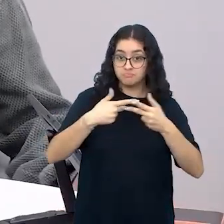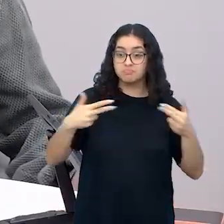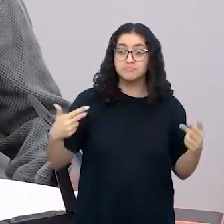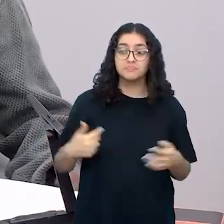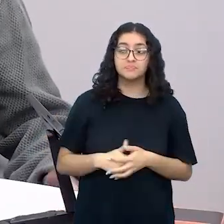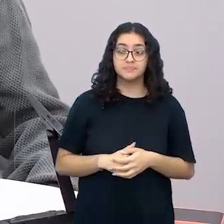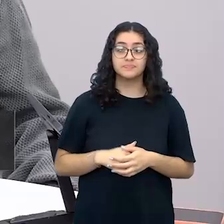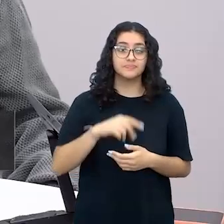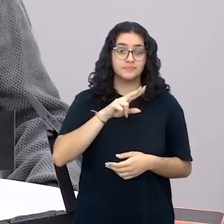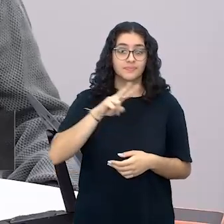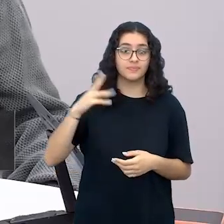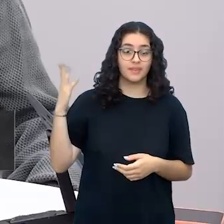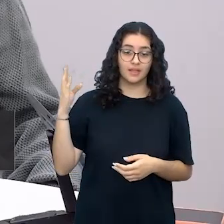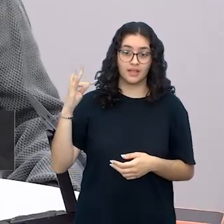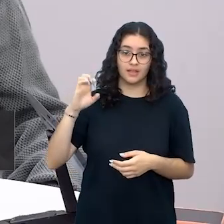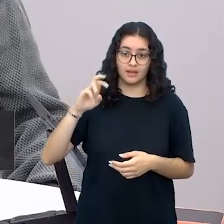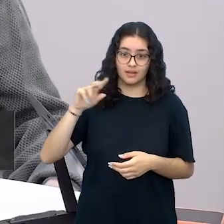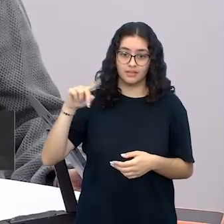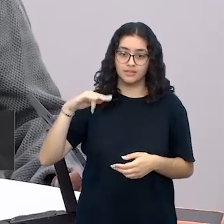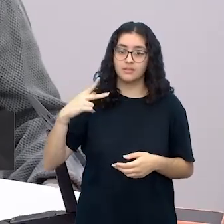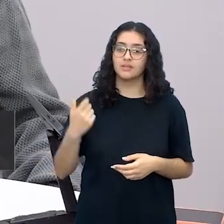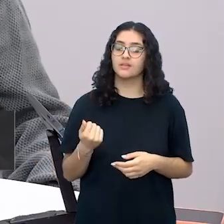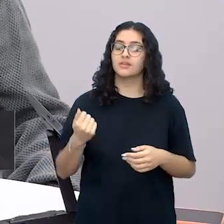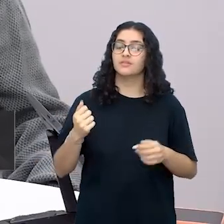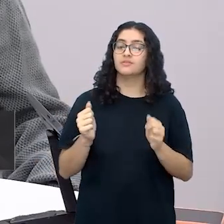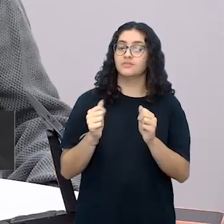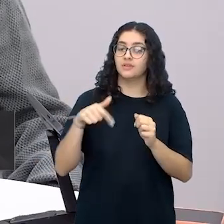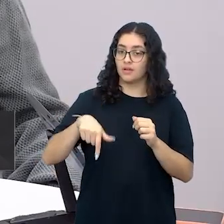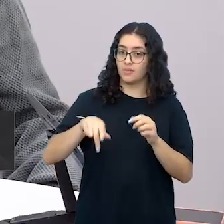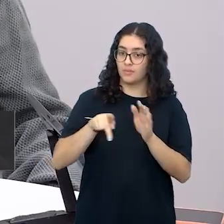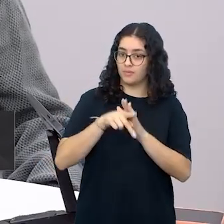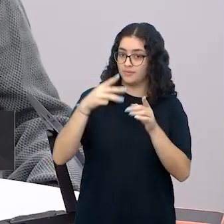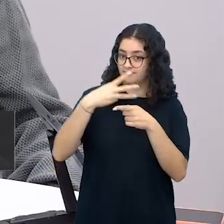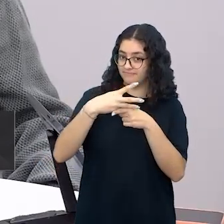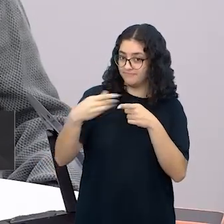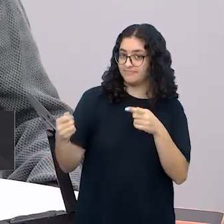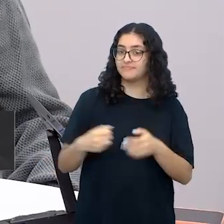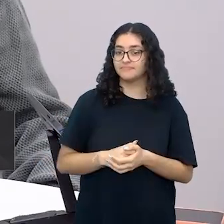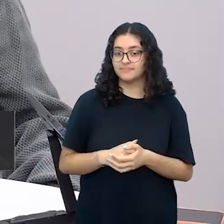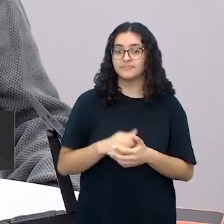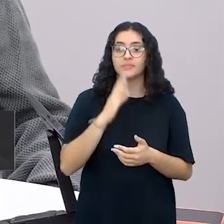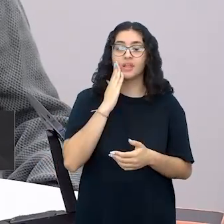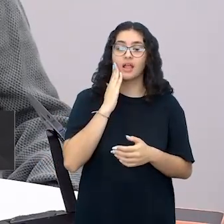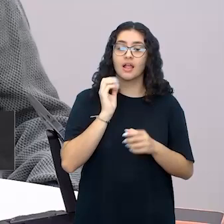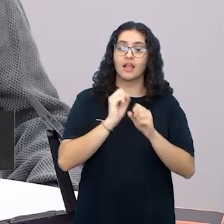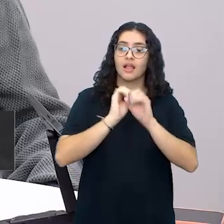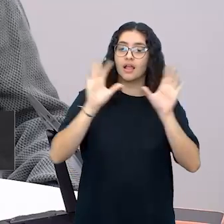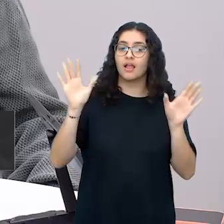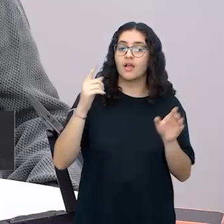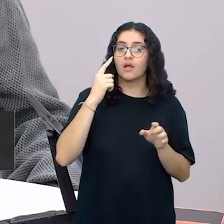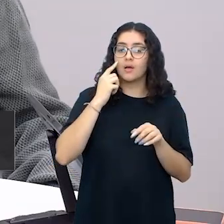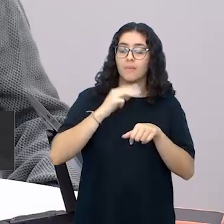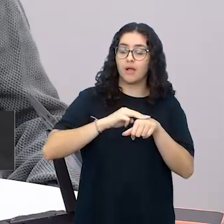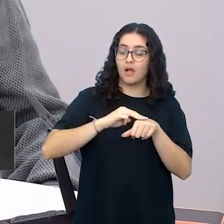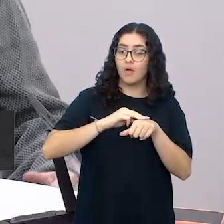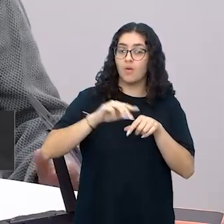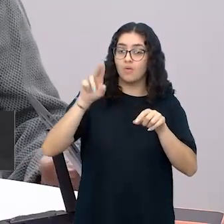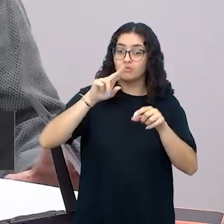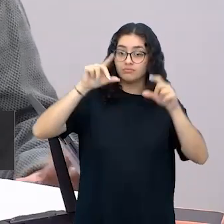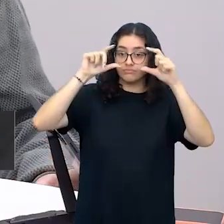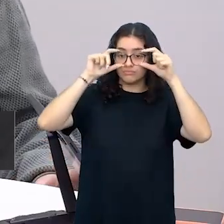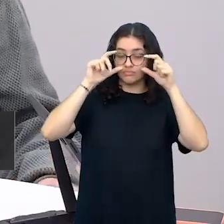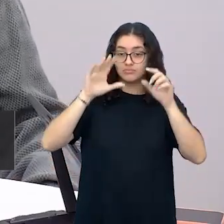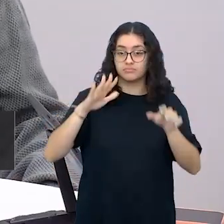Eu me chamo Terezinha Marisa Ribeiro de Oliveira, estou como formadora EFAP. Sou uma mulher de pele clara, olhos castanhos, uso óculos,